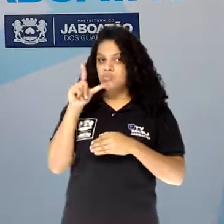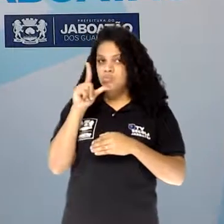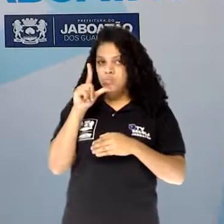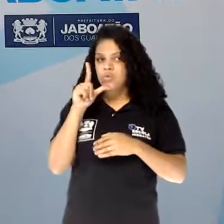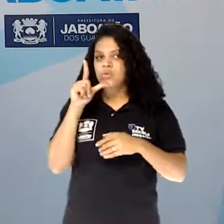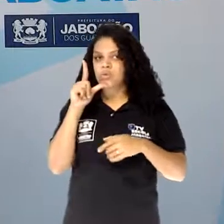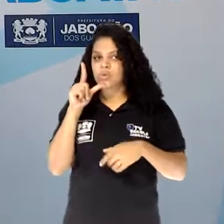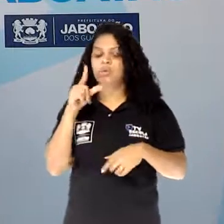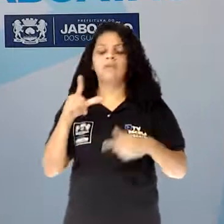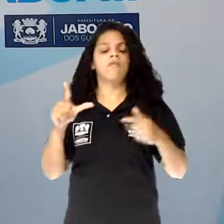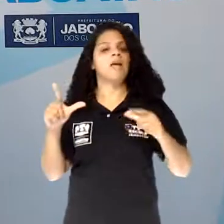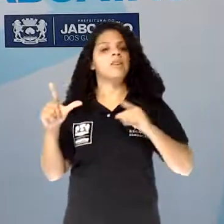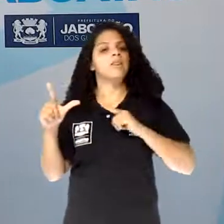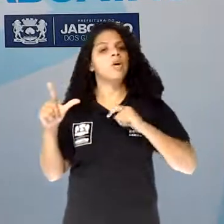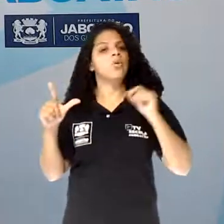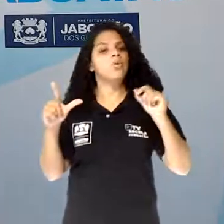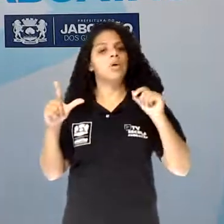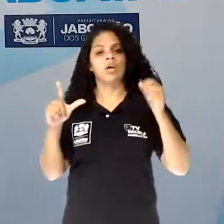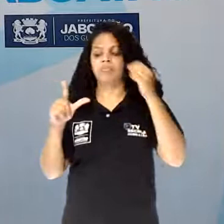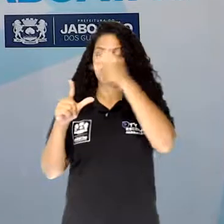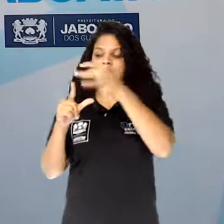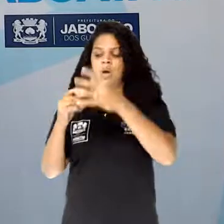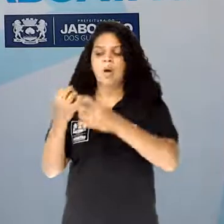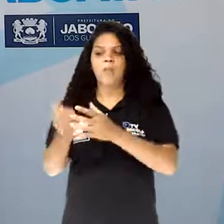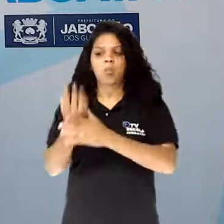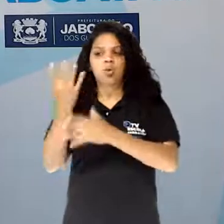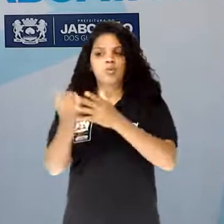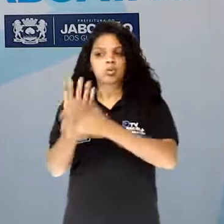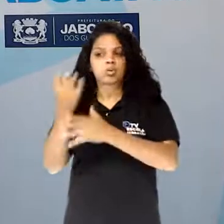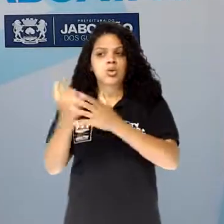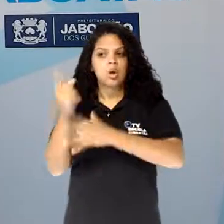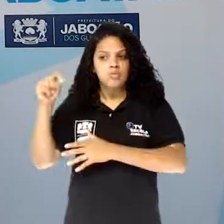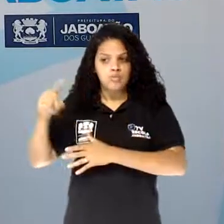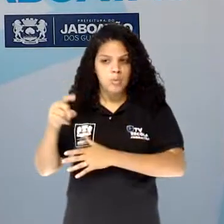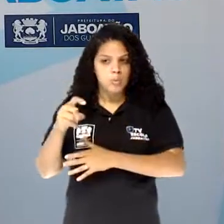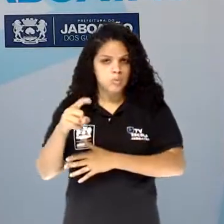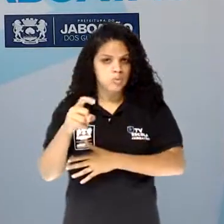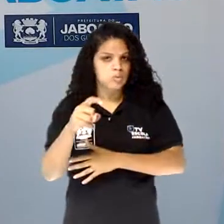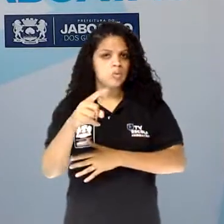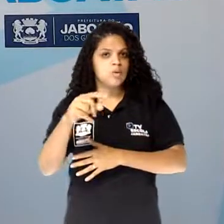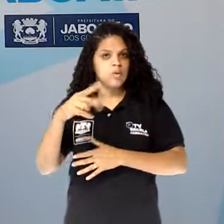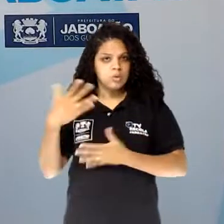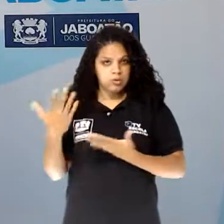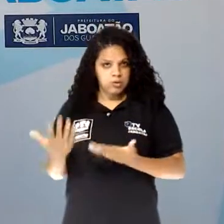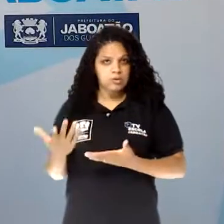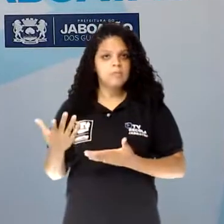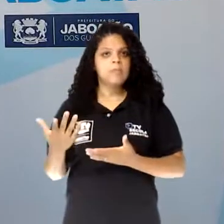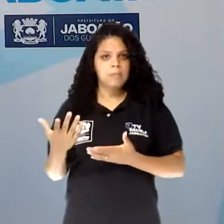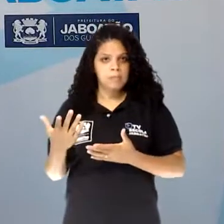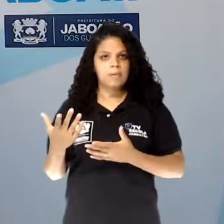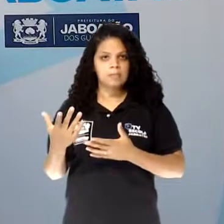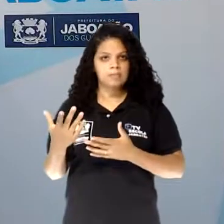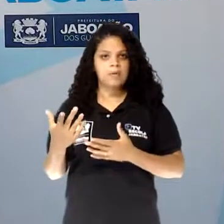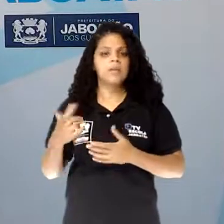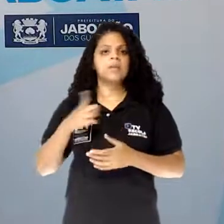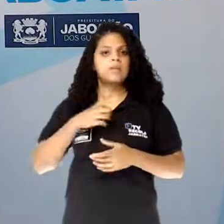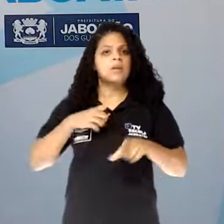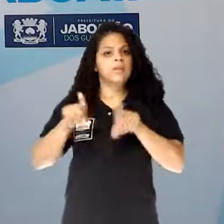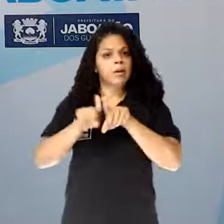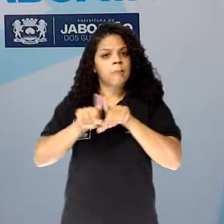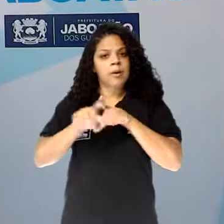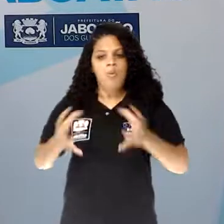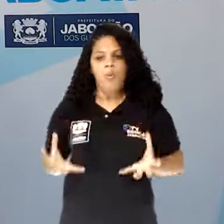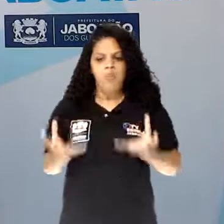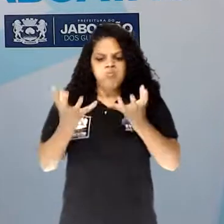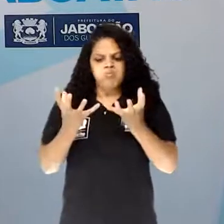abrigar, produzir os espermatozoides. Logo acima dos testículos você encontra aqui um órgão chamado de